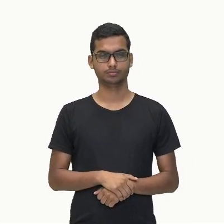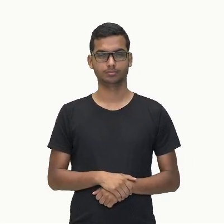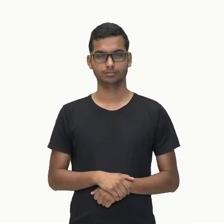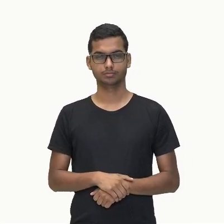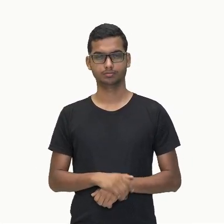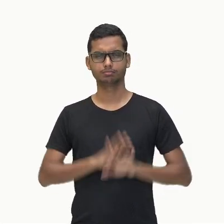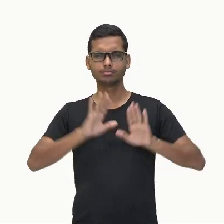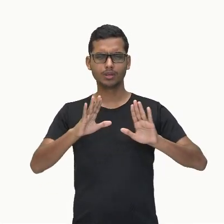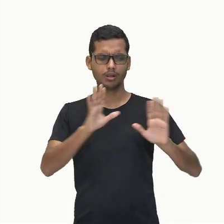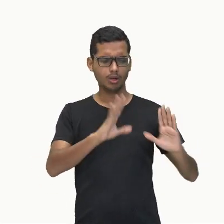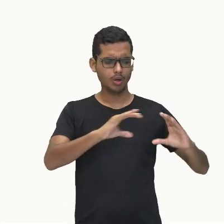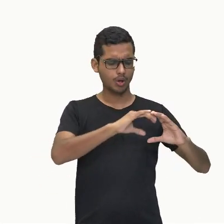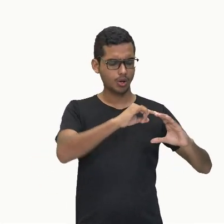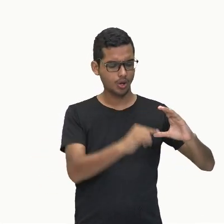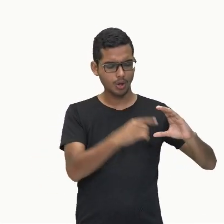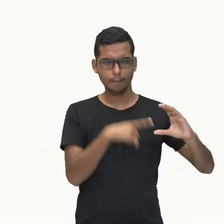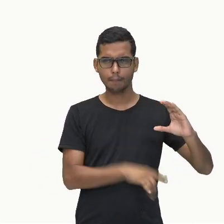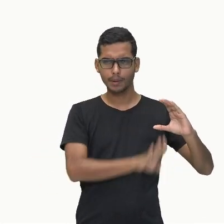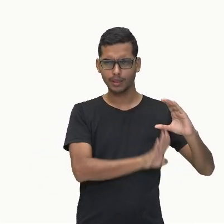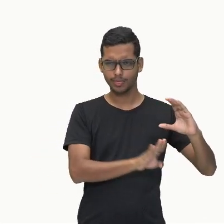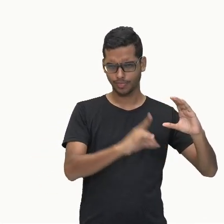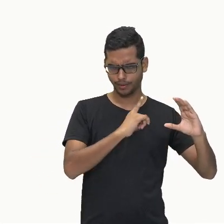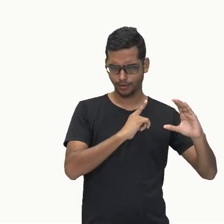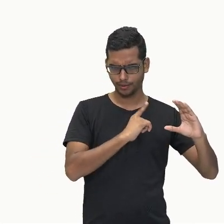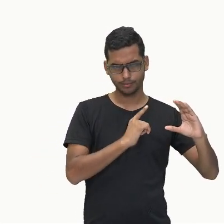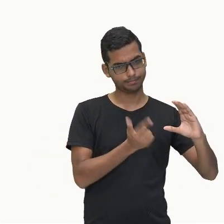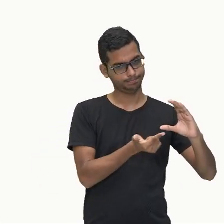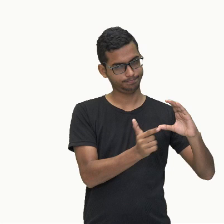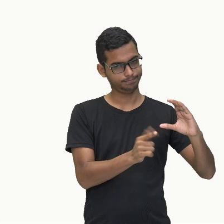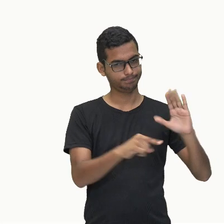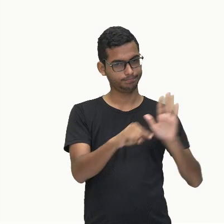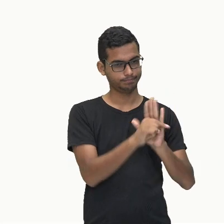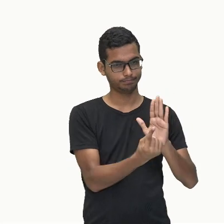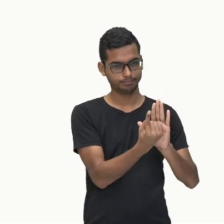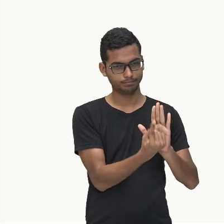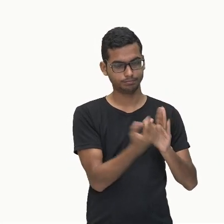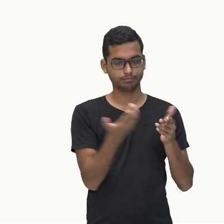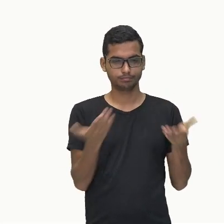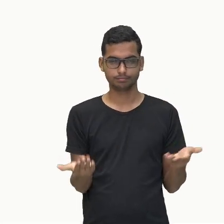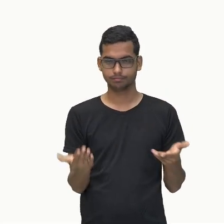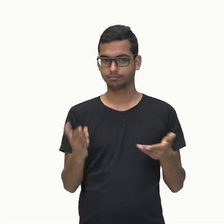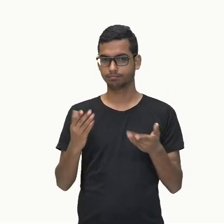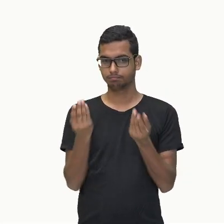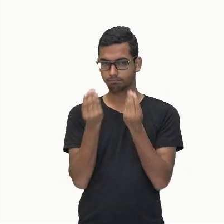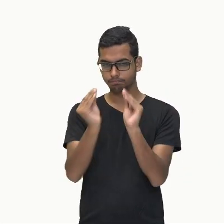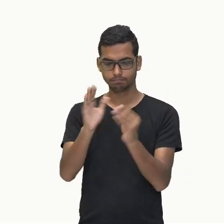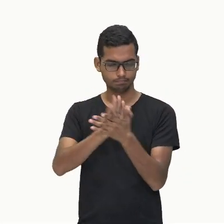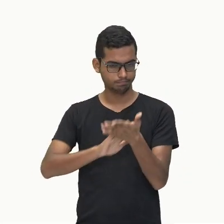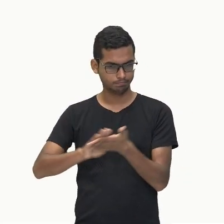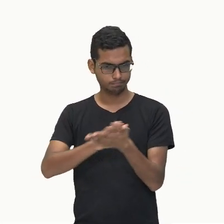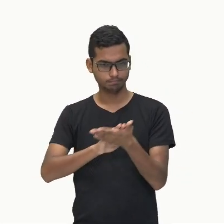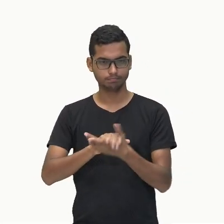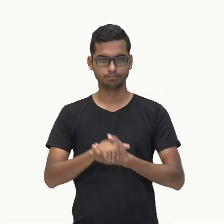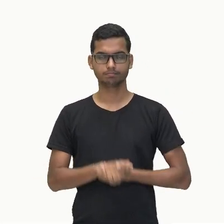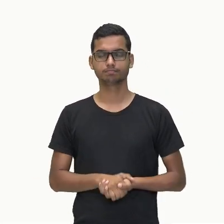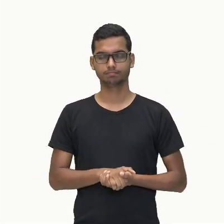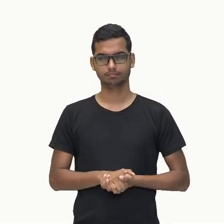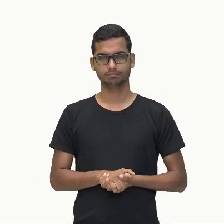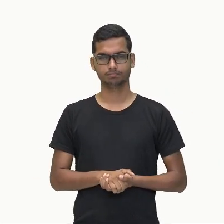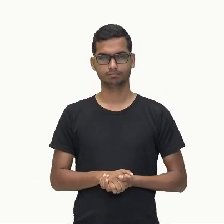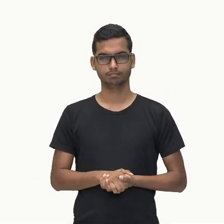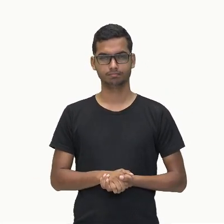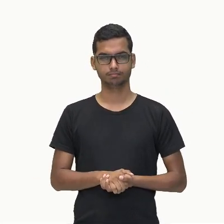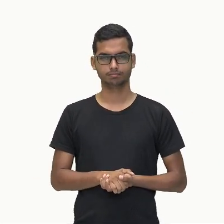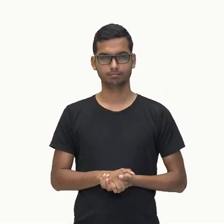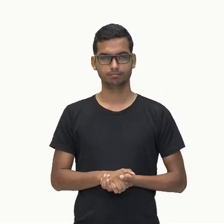B. Então, a gente não vai fazer nada com relação ao menos 2